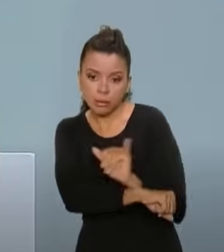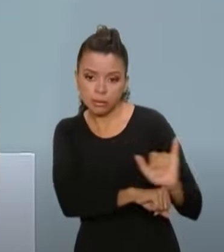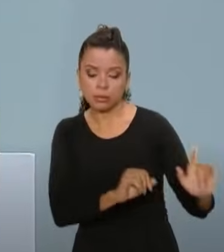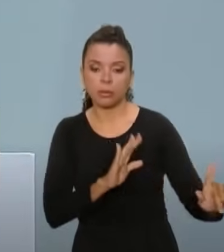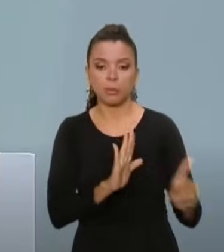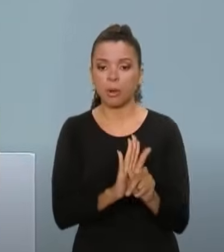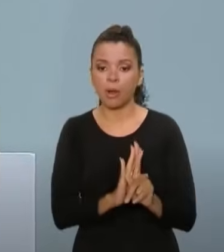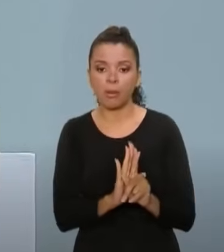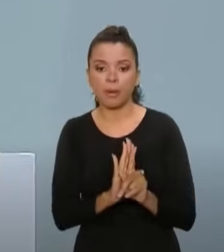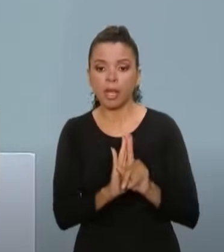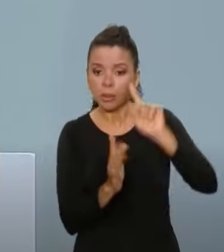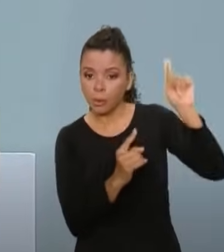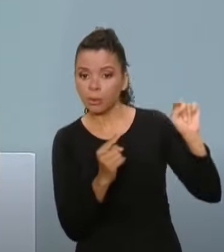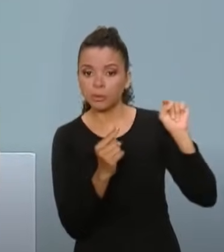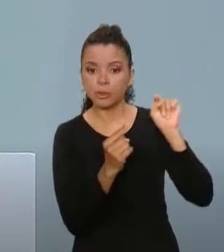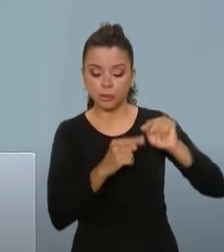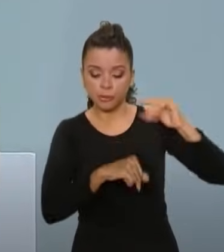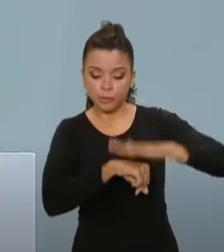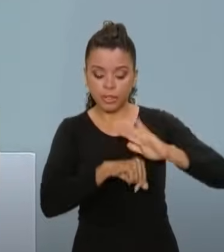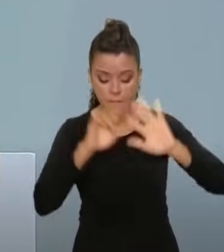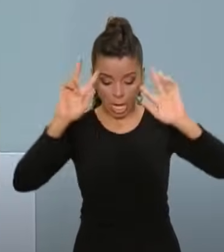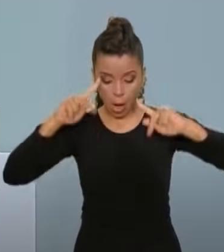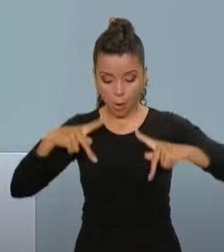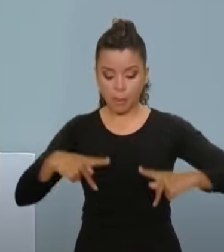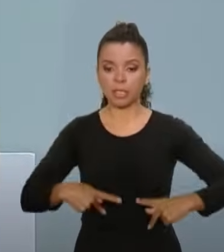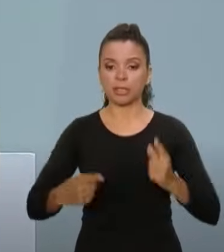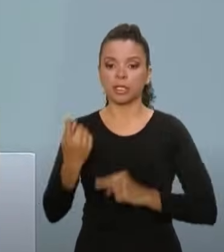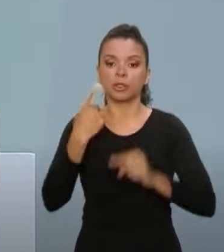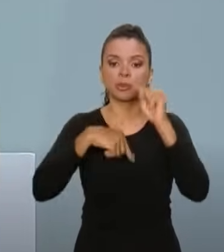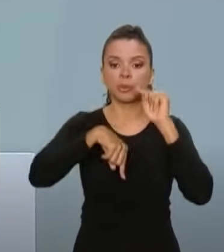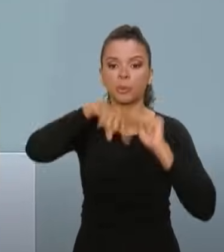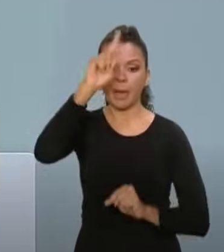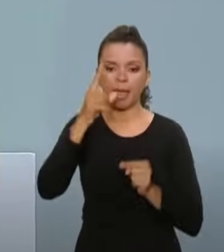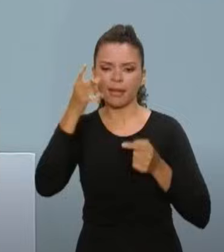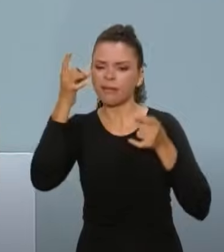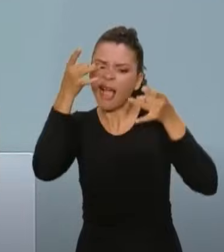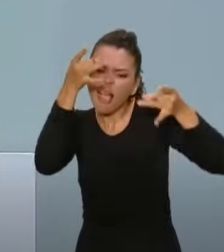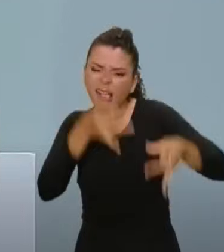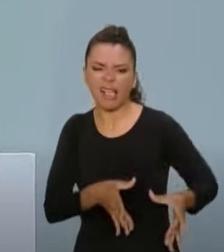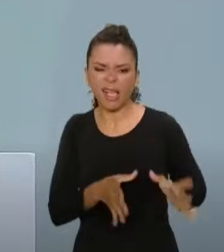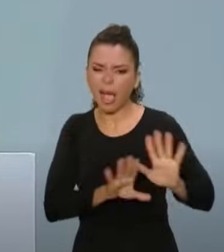e planejada, supere a dependência dos combustíveis fósseis